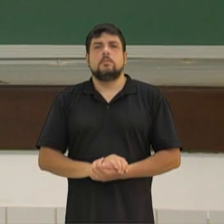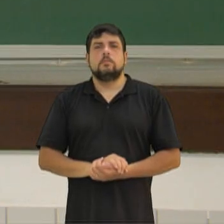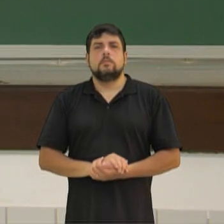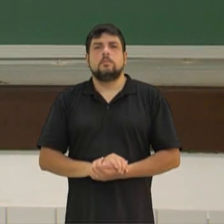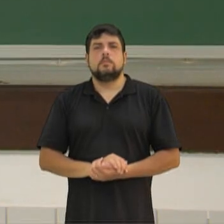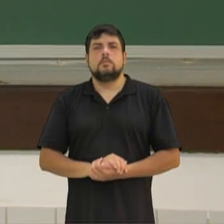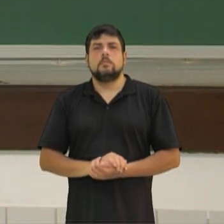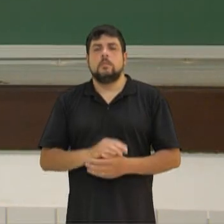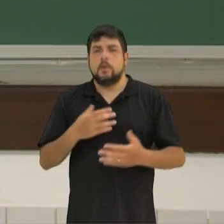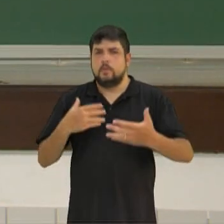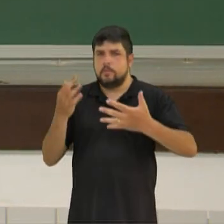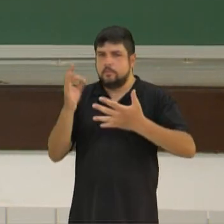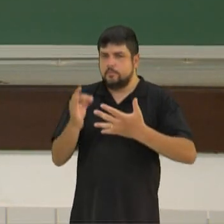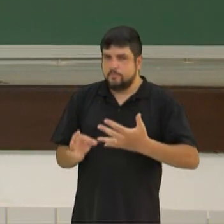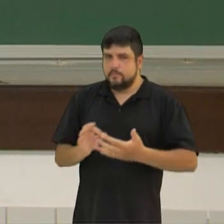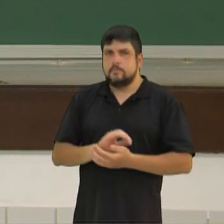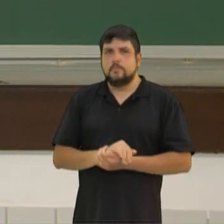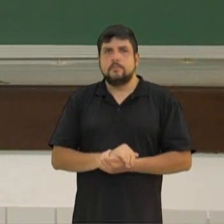Vamos corrigir?